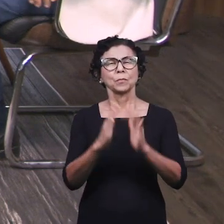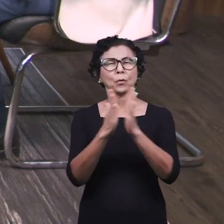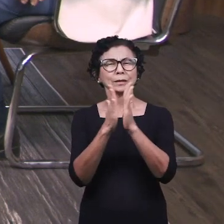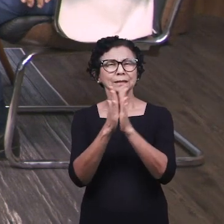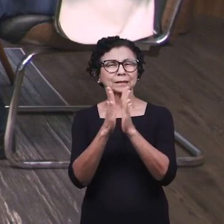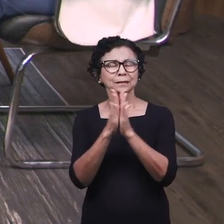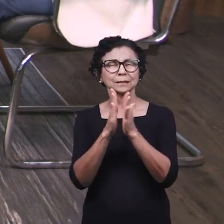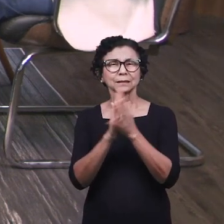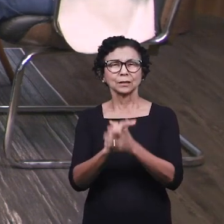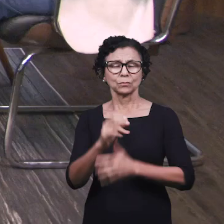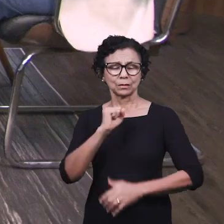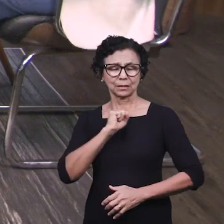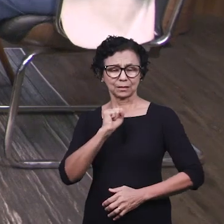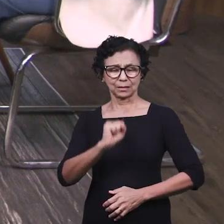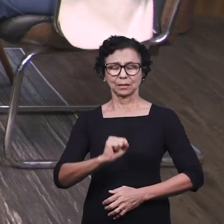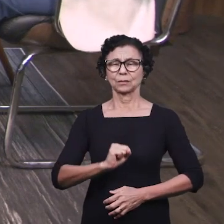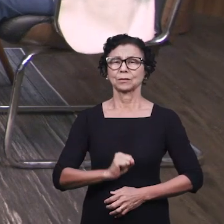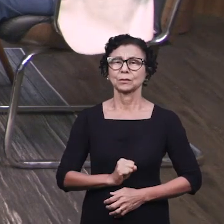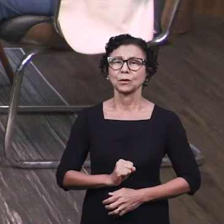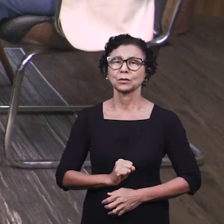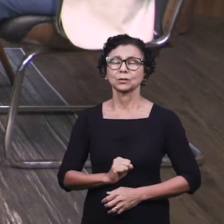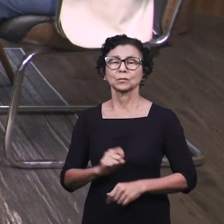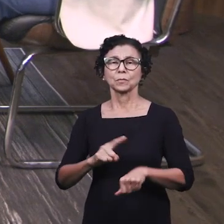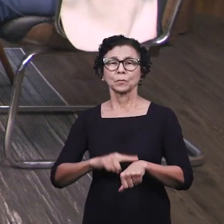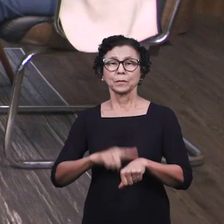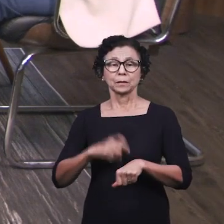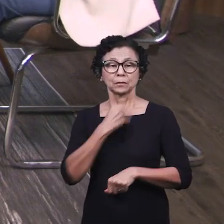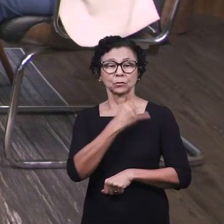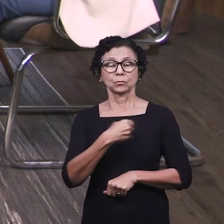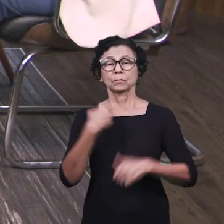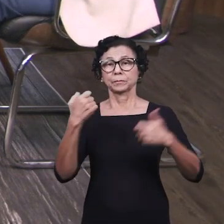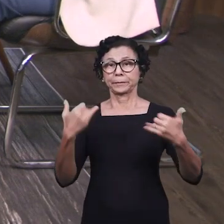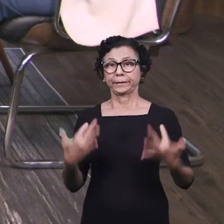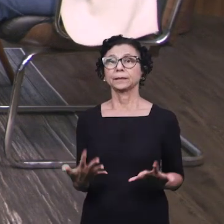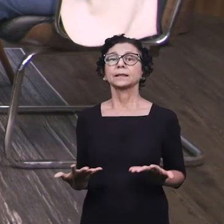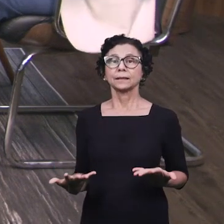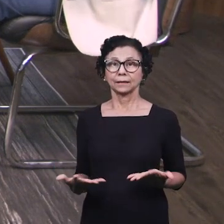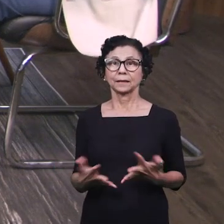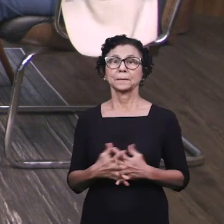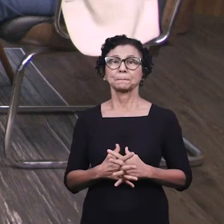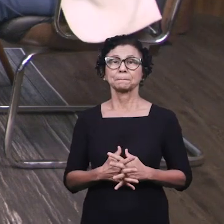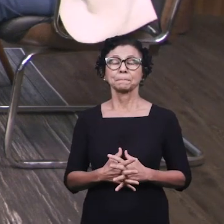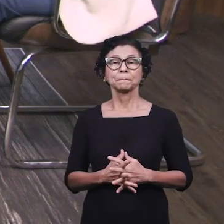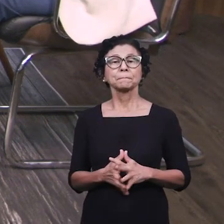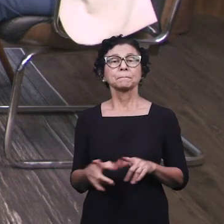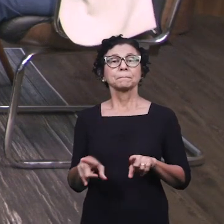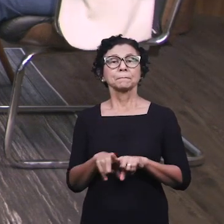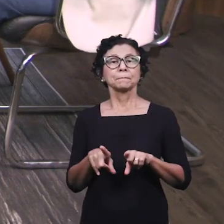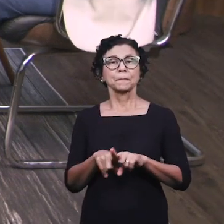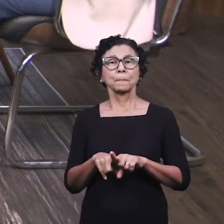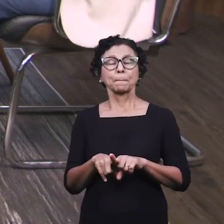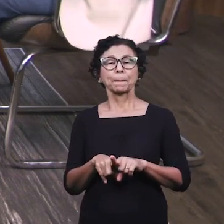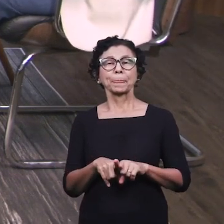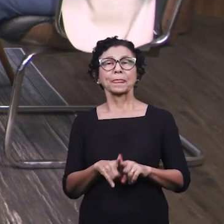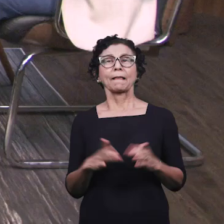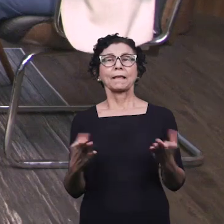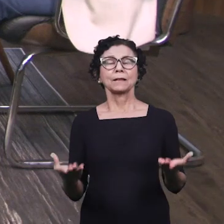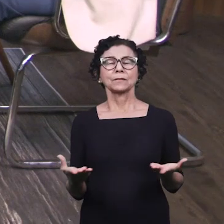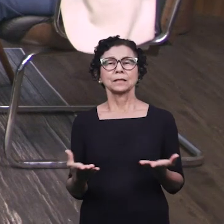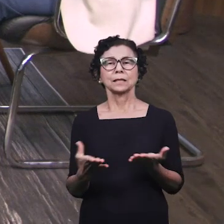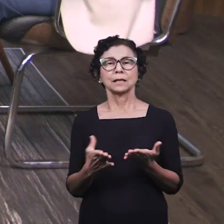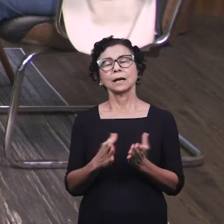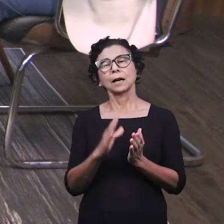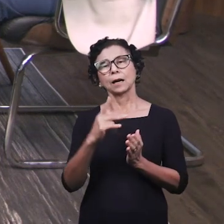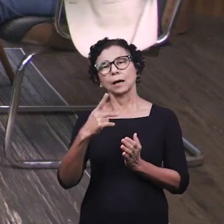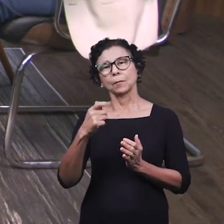linda, mais extraordinária do que João quando descreve, né? E a palavra. Ele vai em cima, é a palavra, que